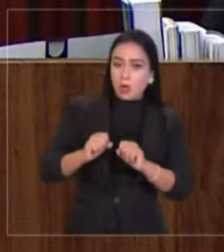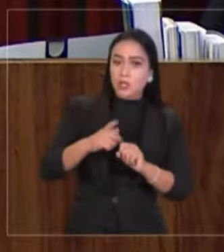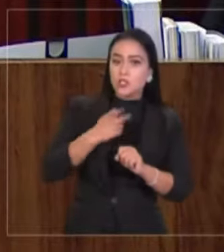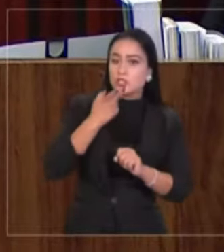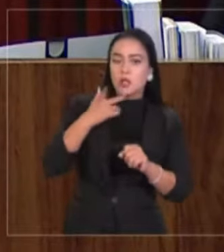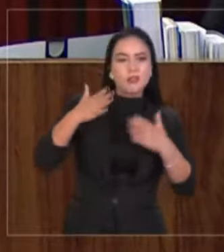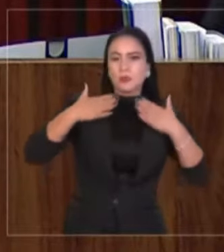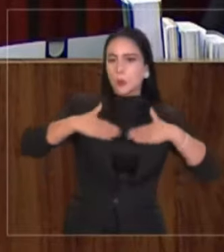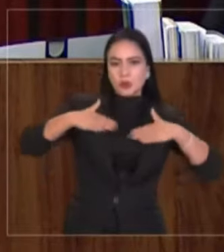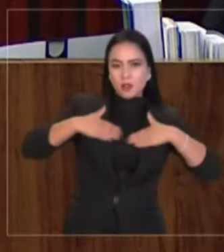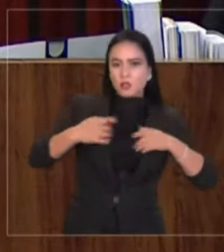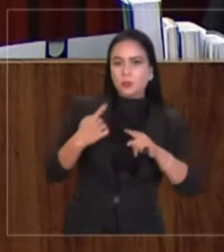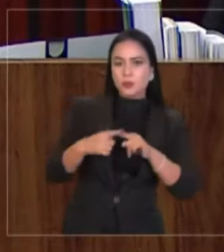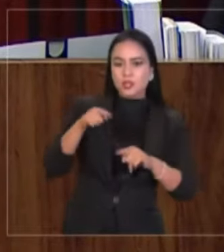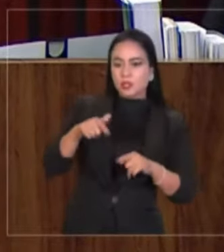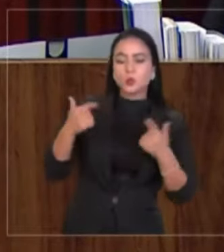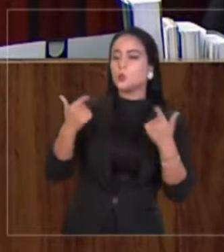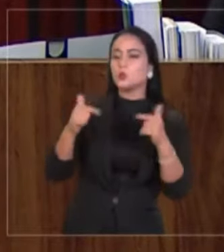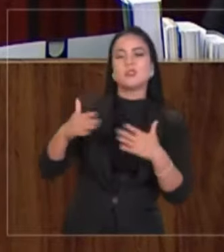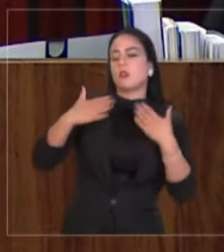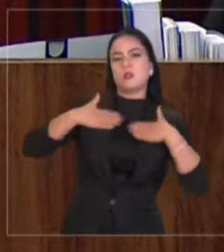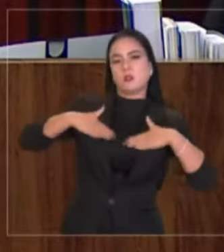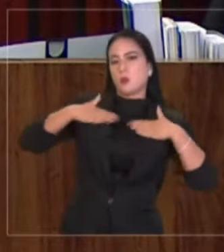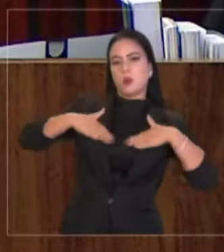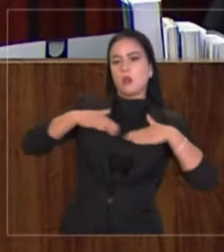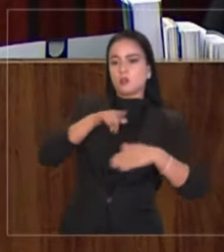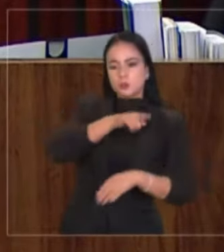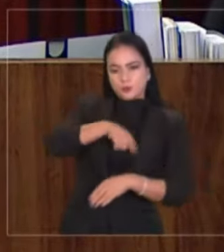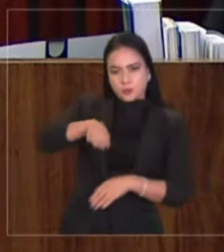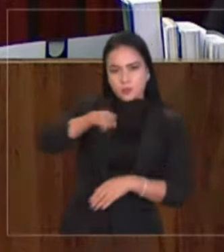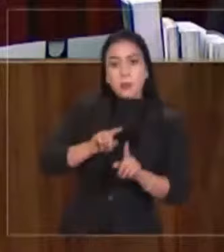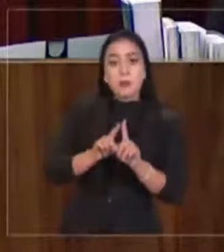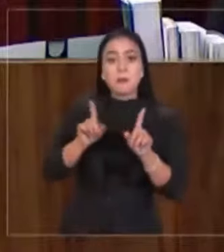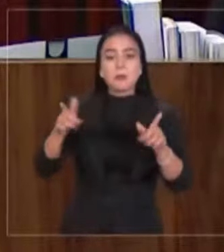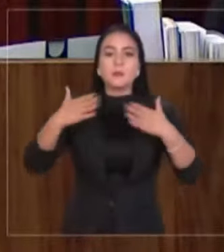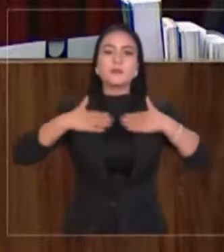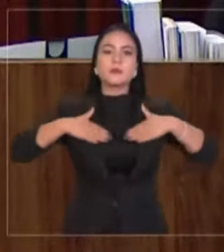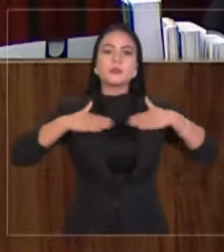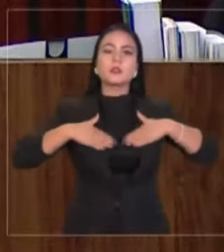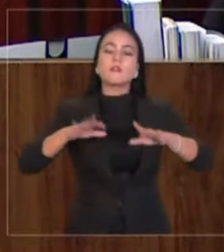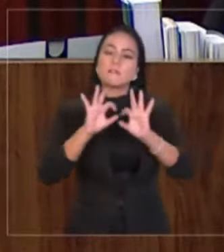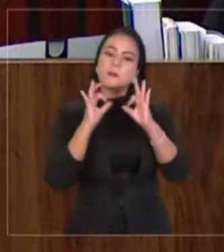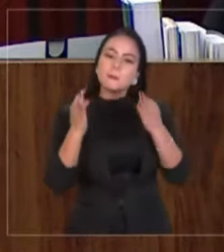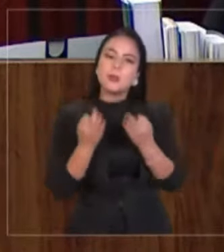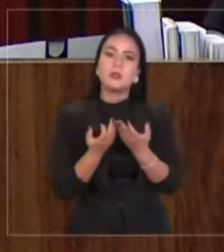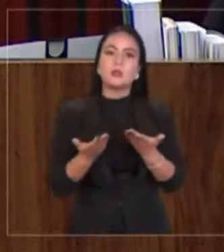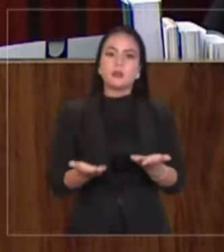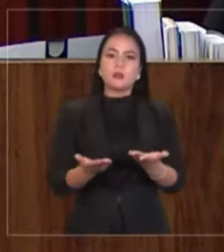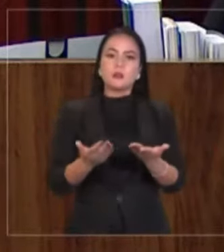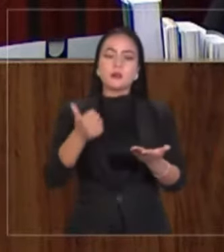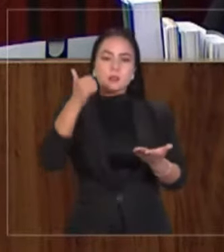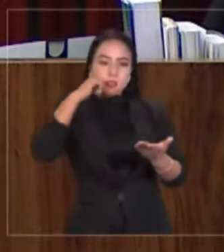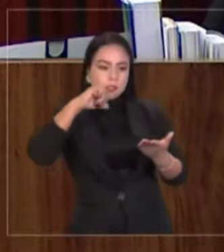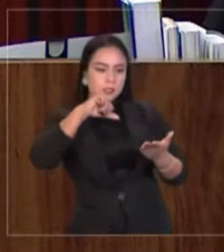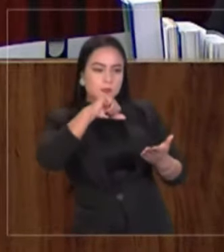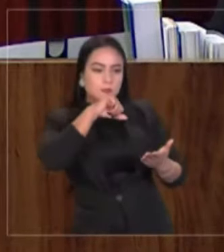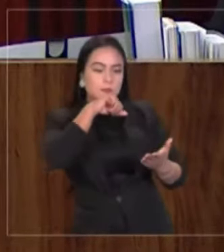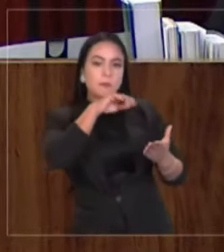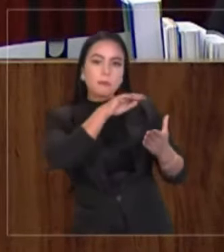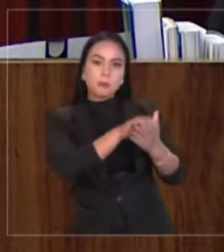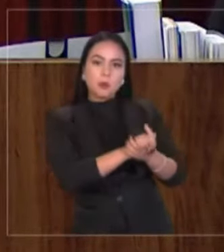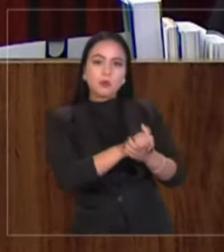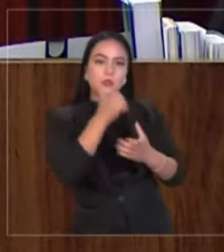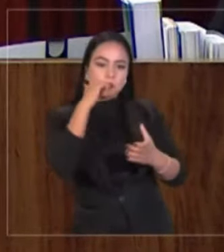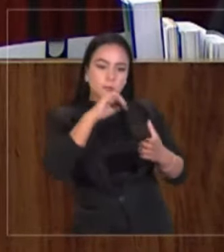tranquilidade porque isso não dá tranquilidade para você mas dá tranquilidade pra sua família pra sua mulher pros seus